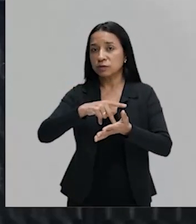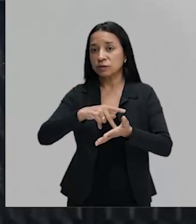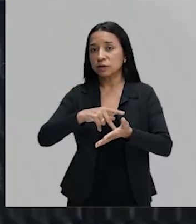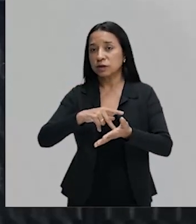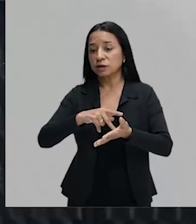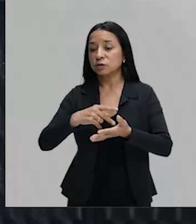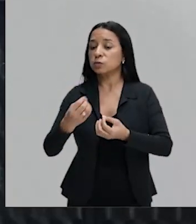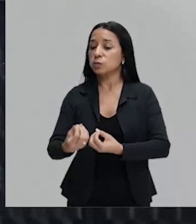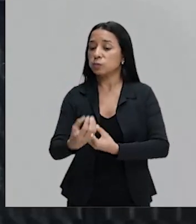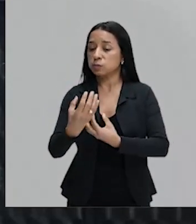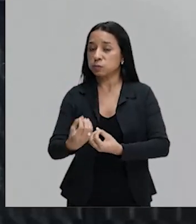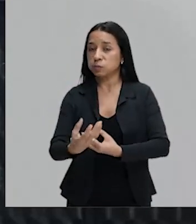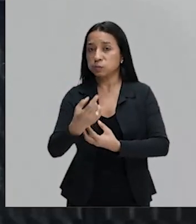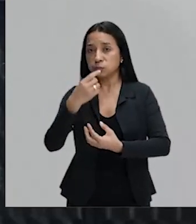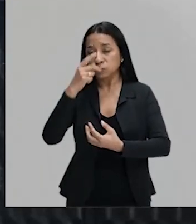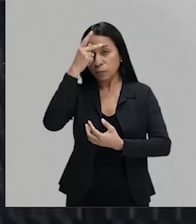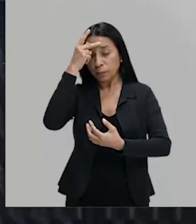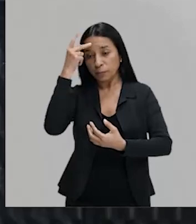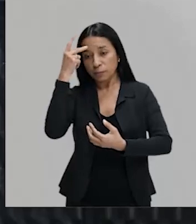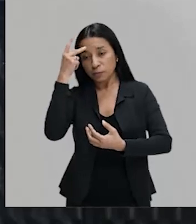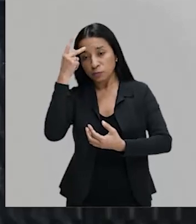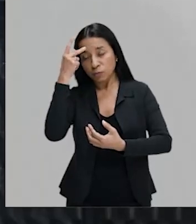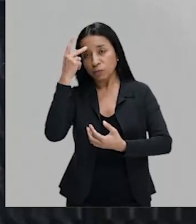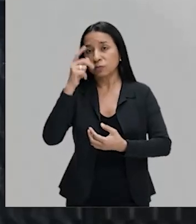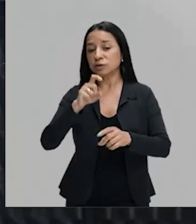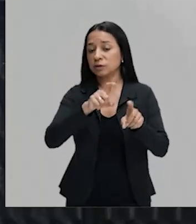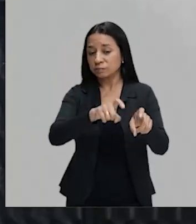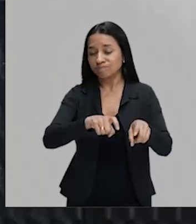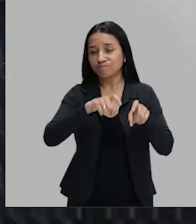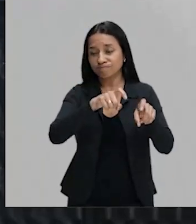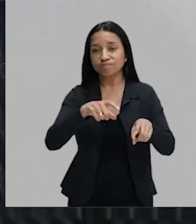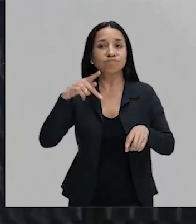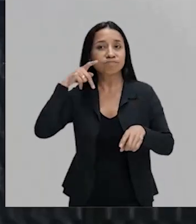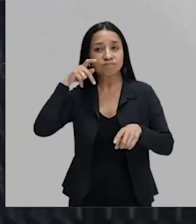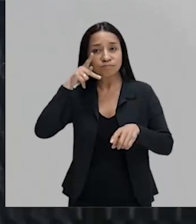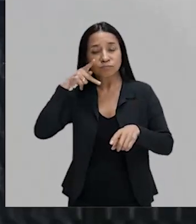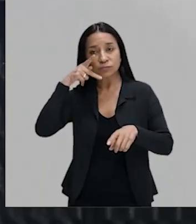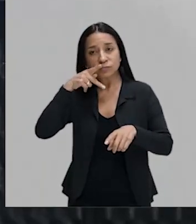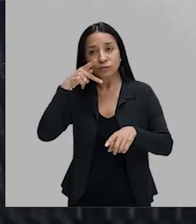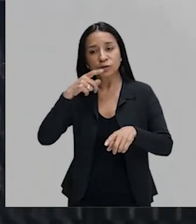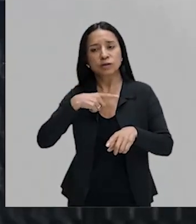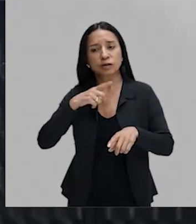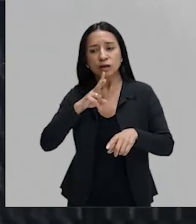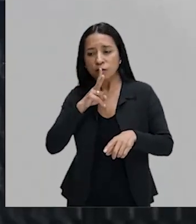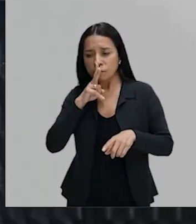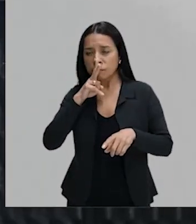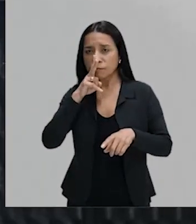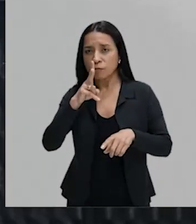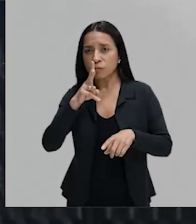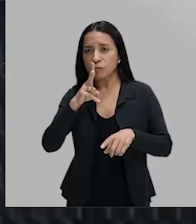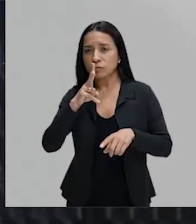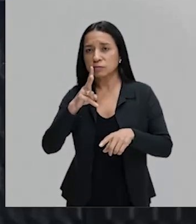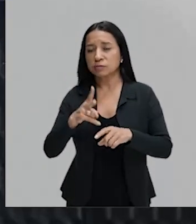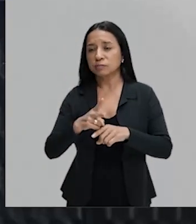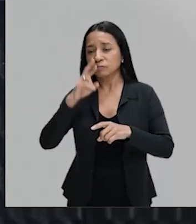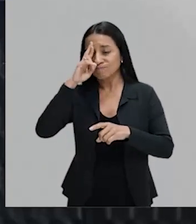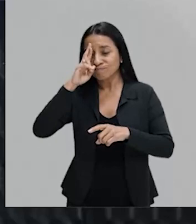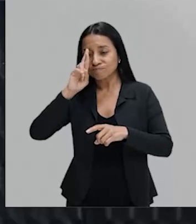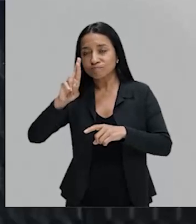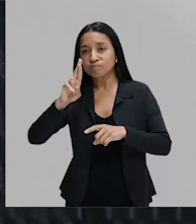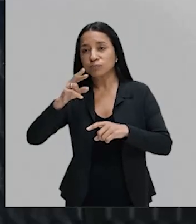Paraíba, que tinham muita força política. Ok? Entretanto, no final do século